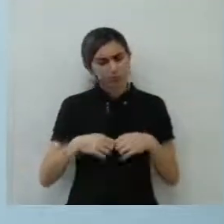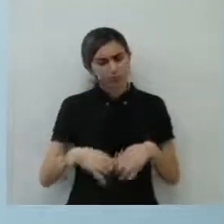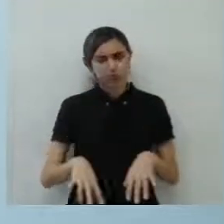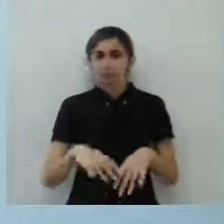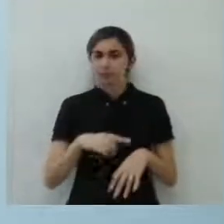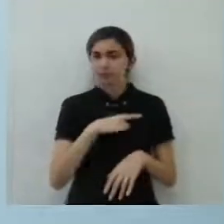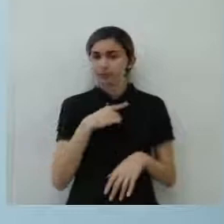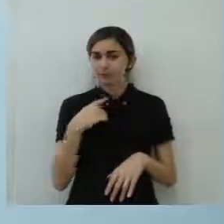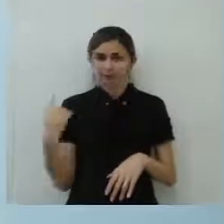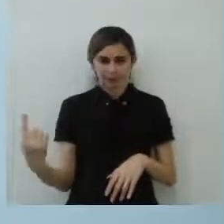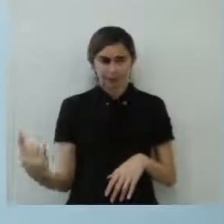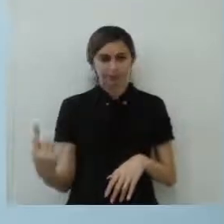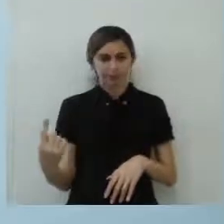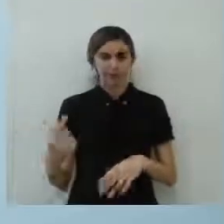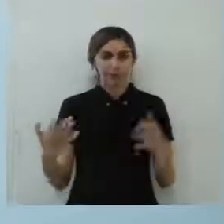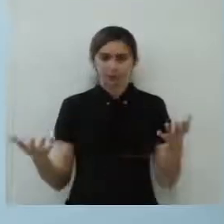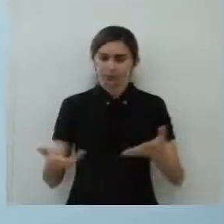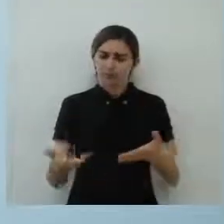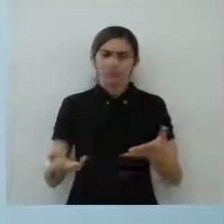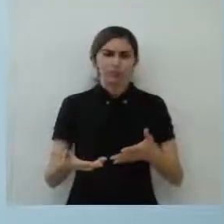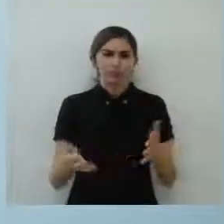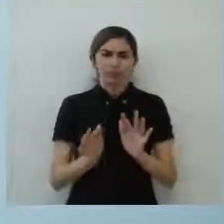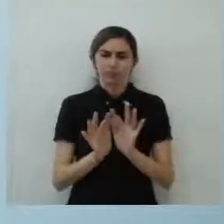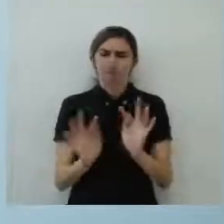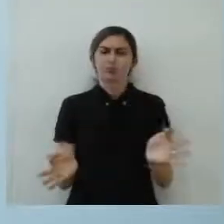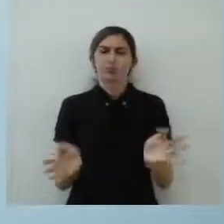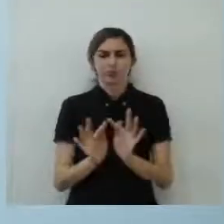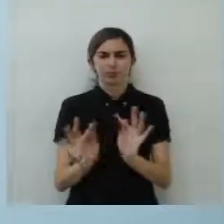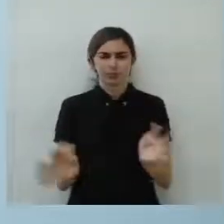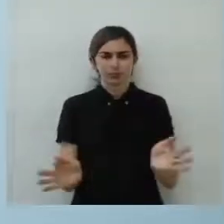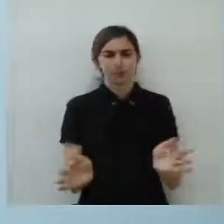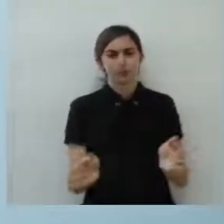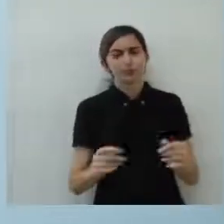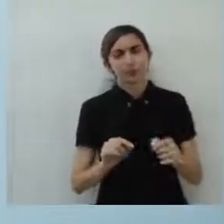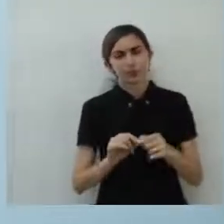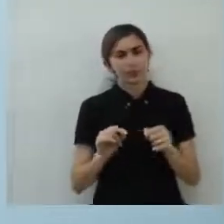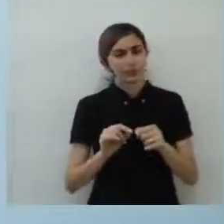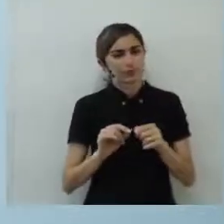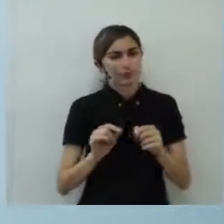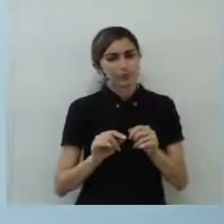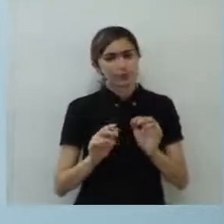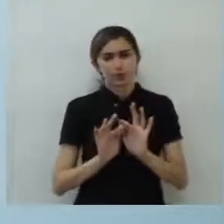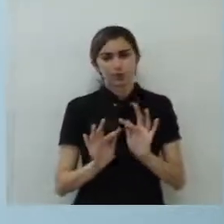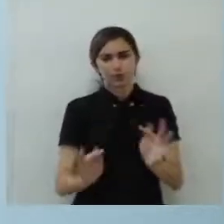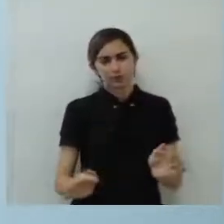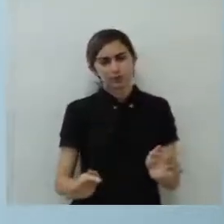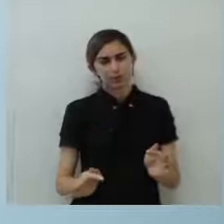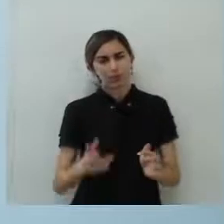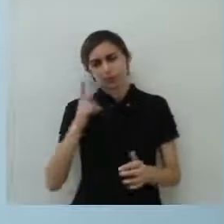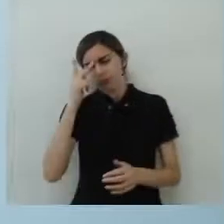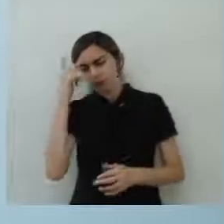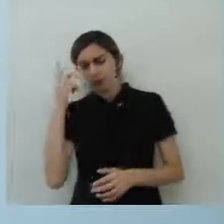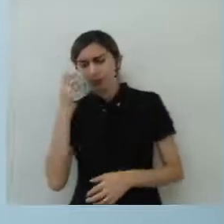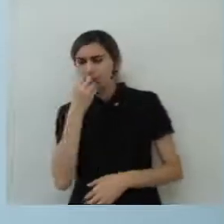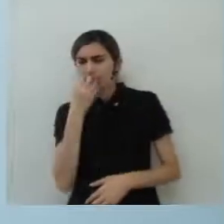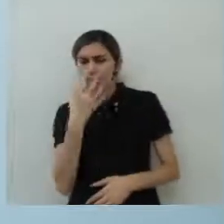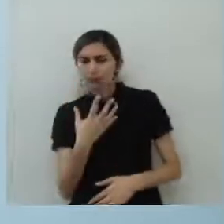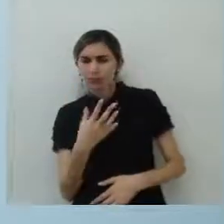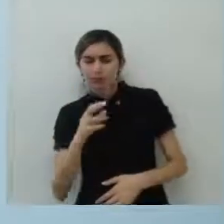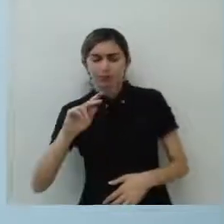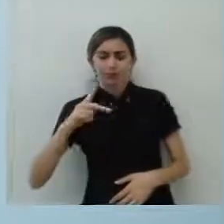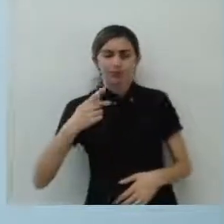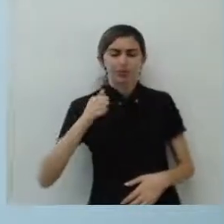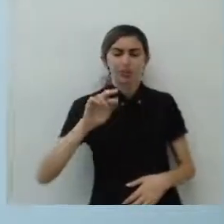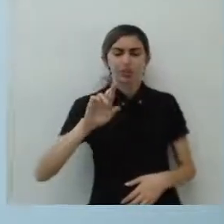vinha a falecer por algo que hoje é considerado simples, um procedimento relativamente simples, a pessoa está boa. Chacrinha